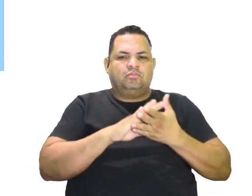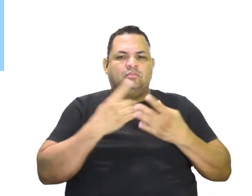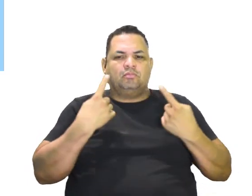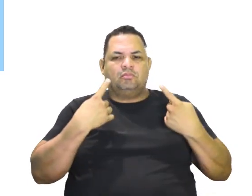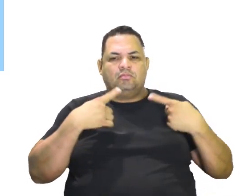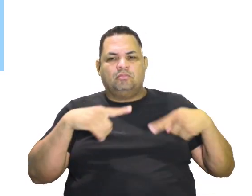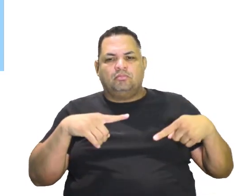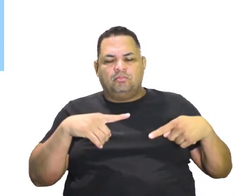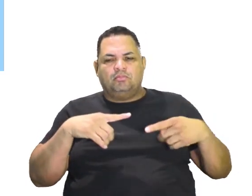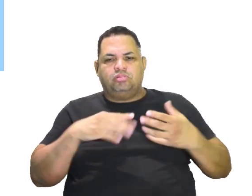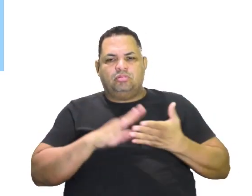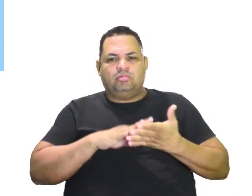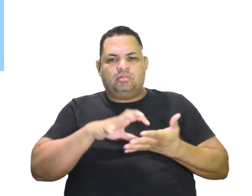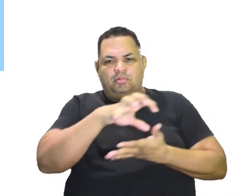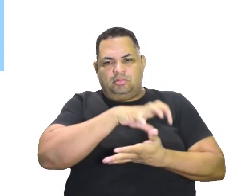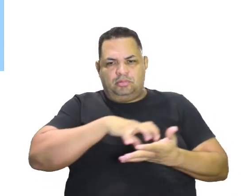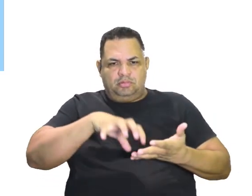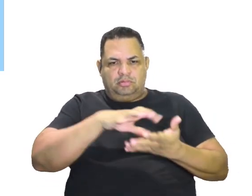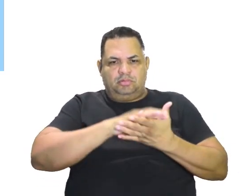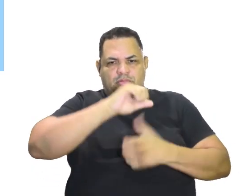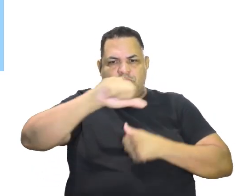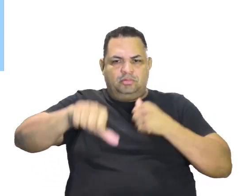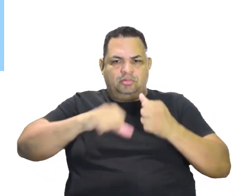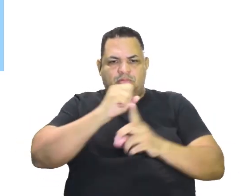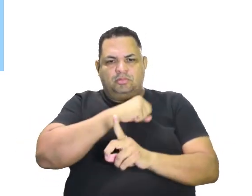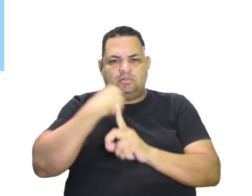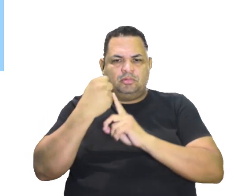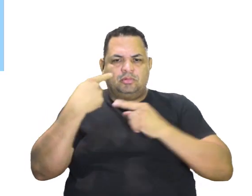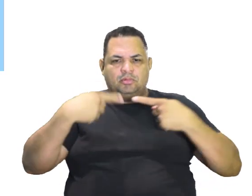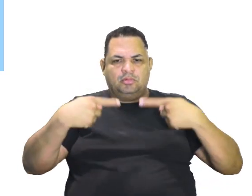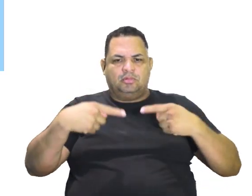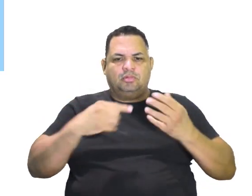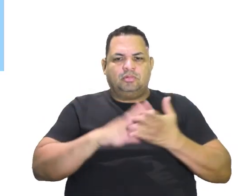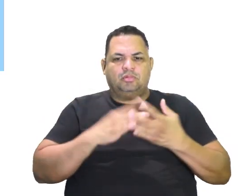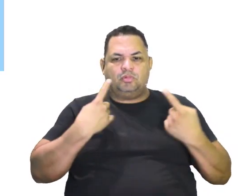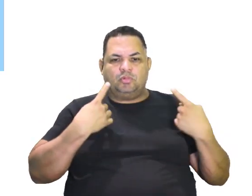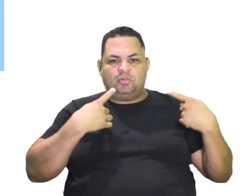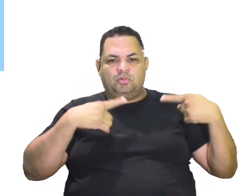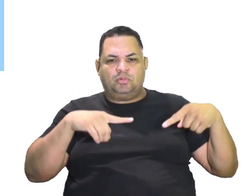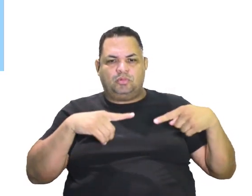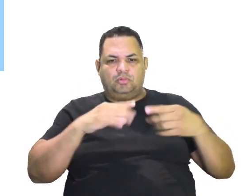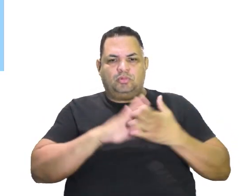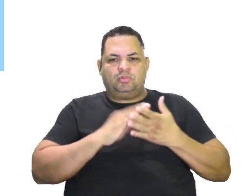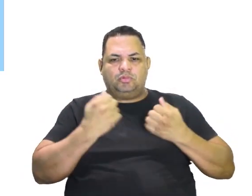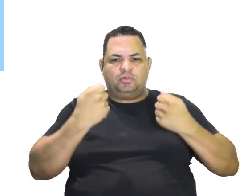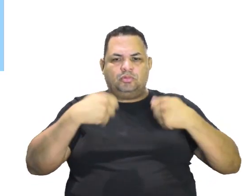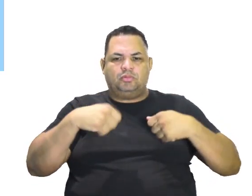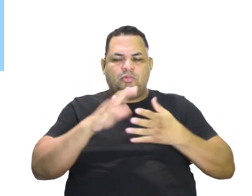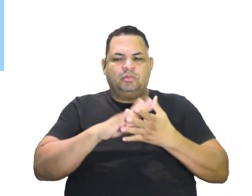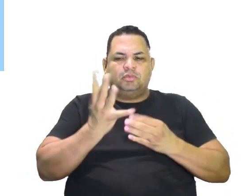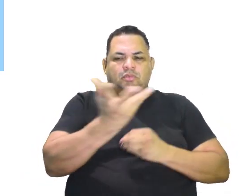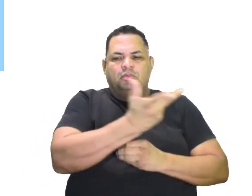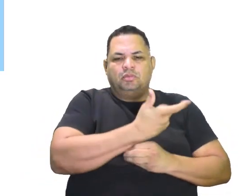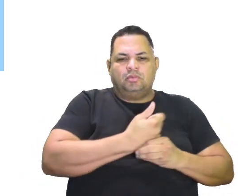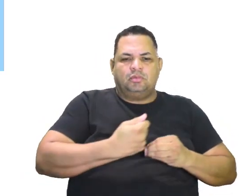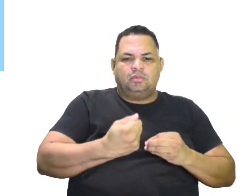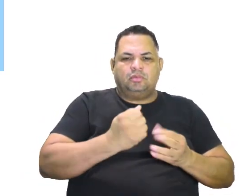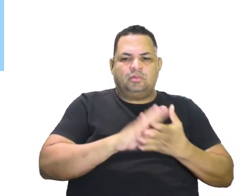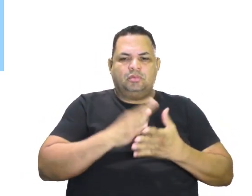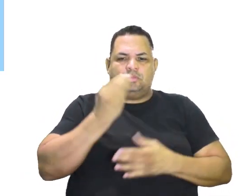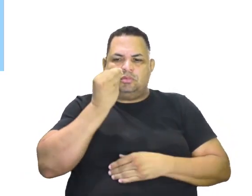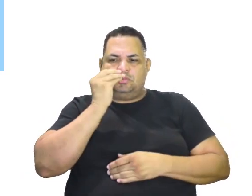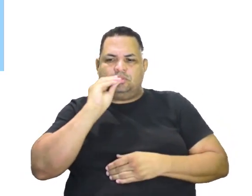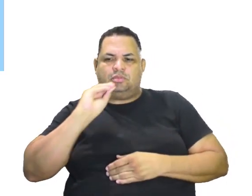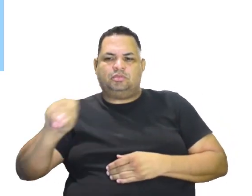essas transformações sociais, políticas, rebelando-se contra as autoridades artísticas